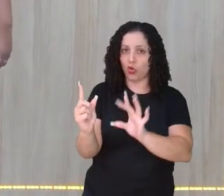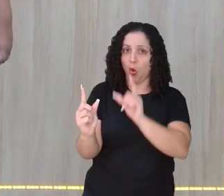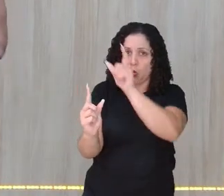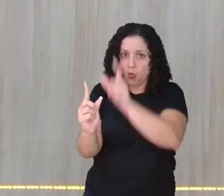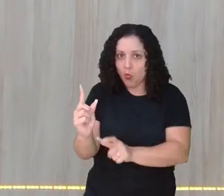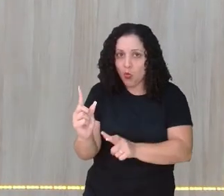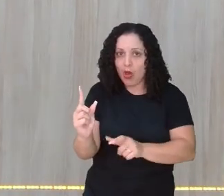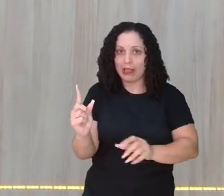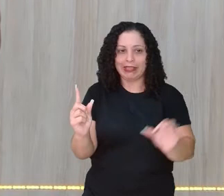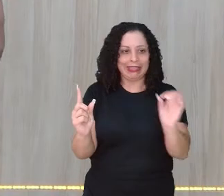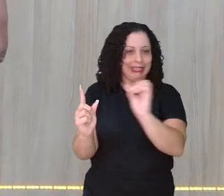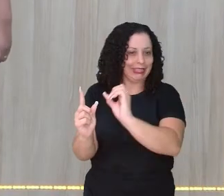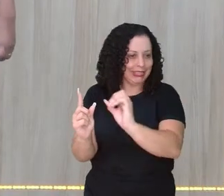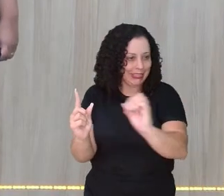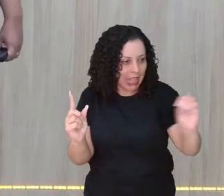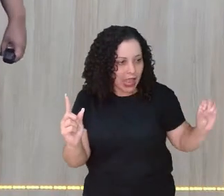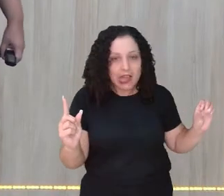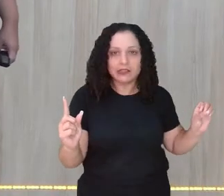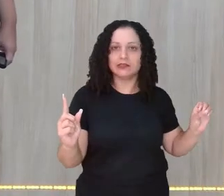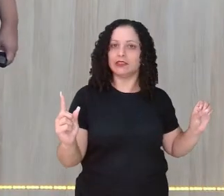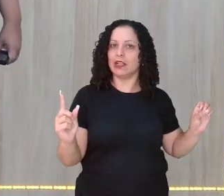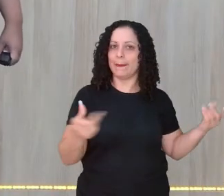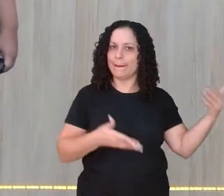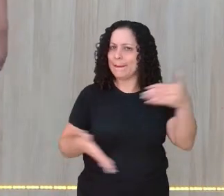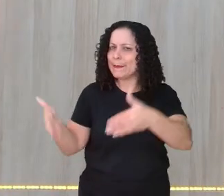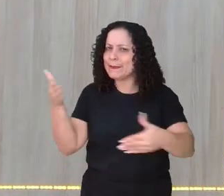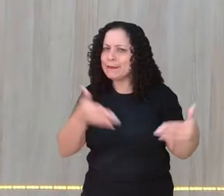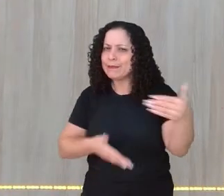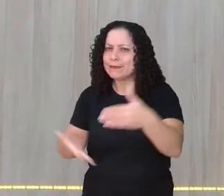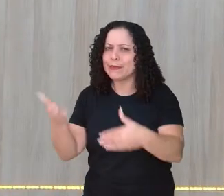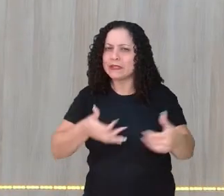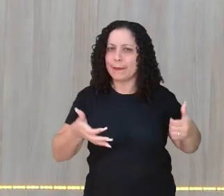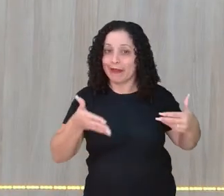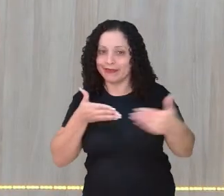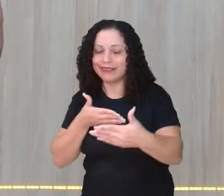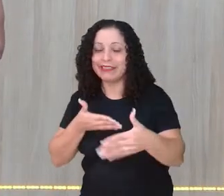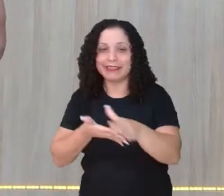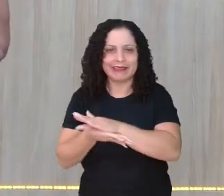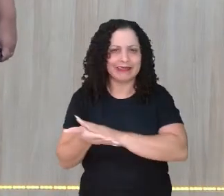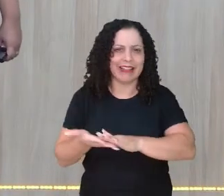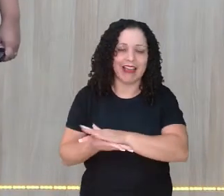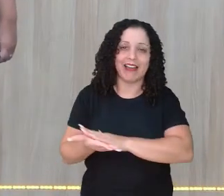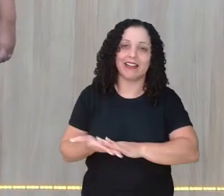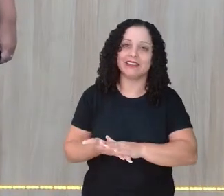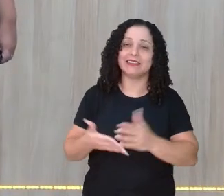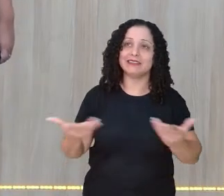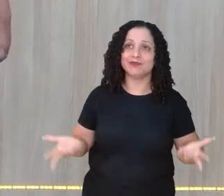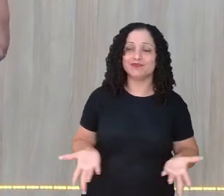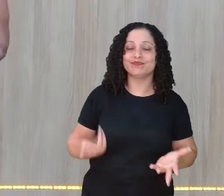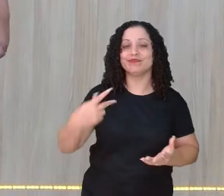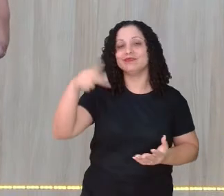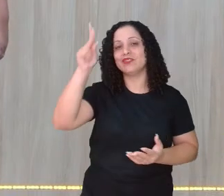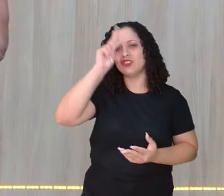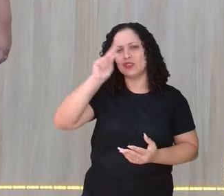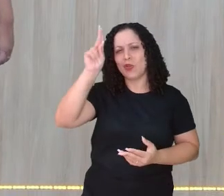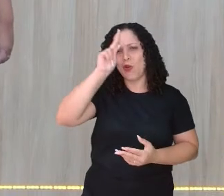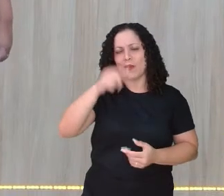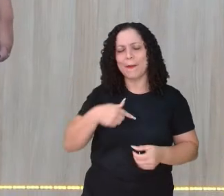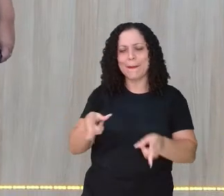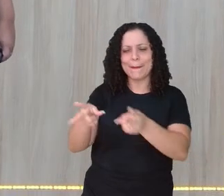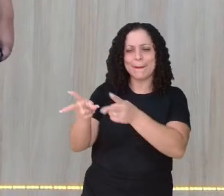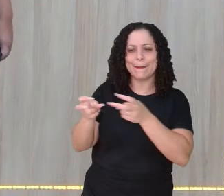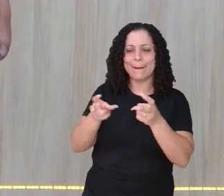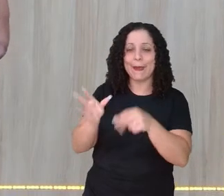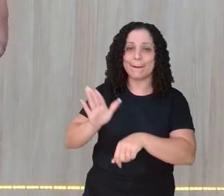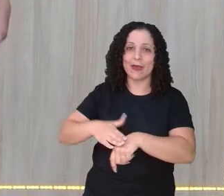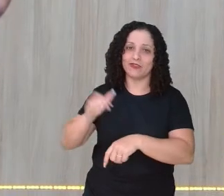os outros participando dessa trama, dessa sequência lógica, a gente percebam que é muito